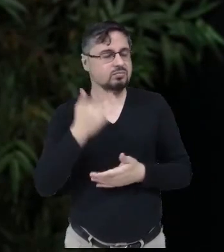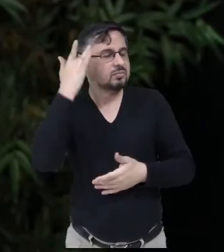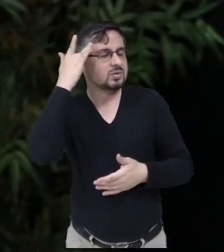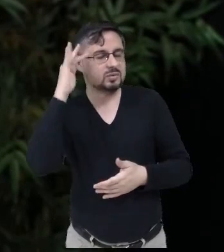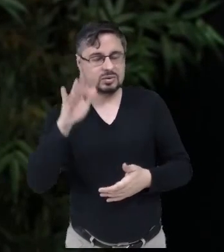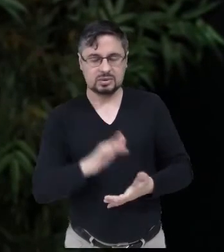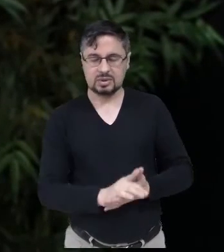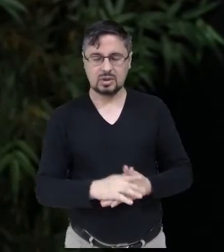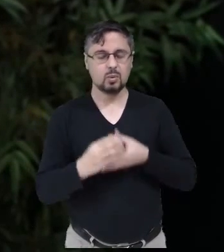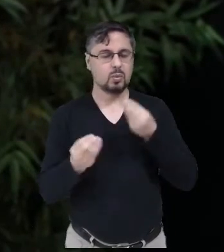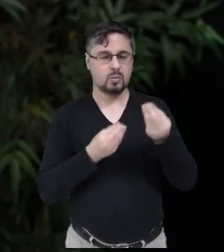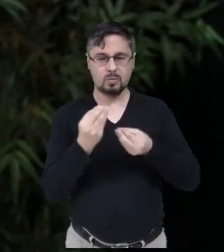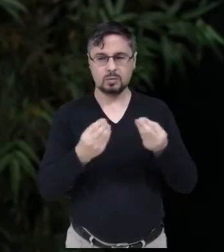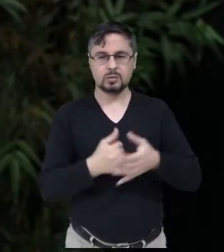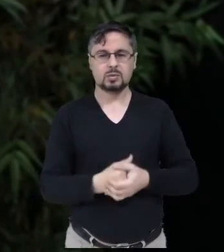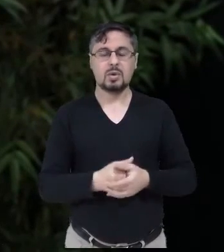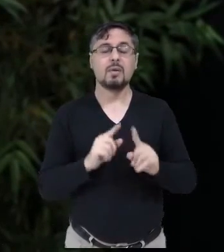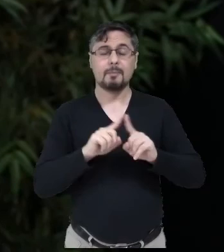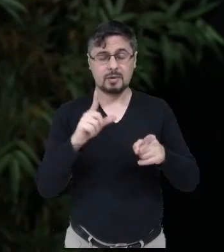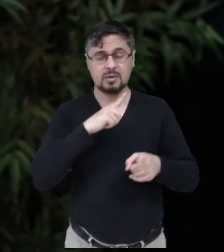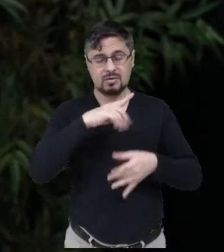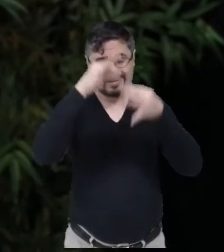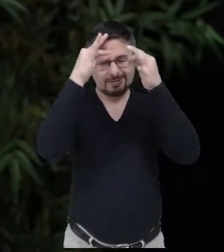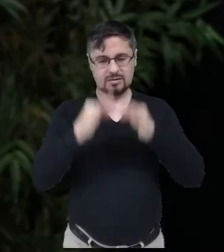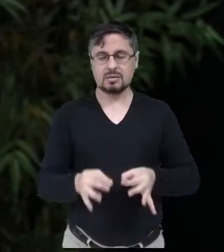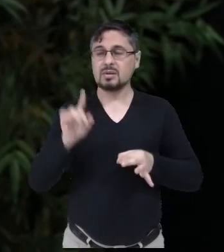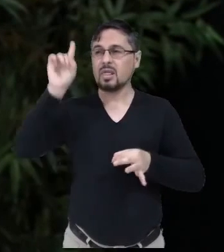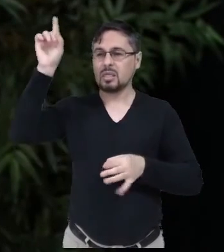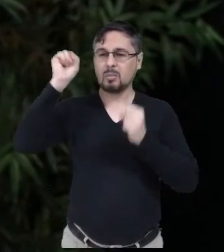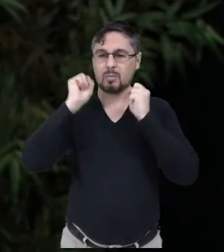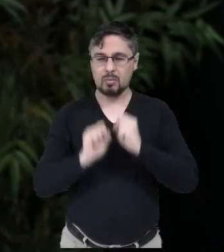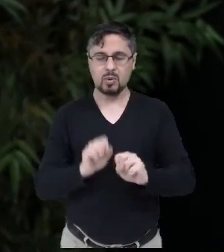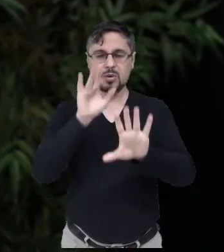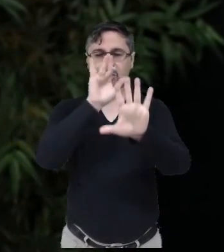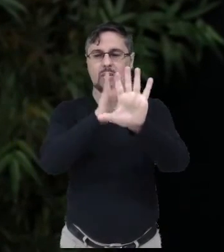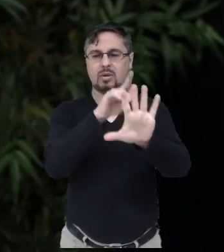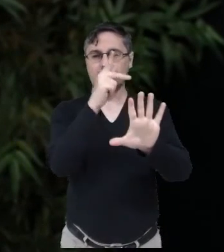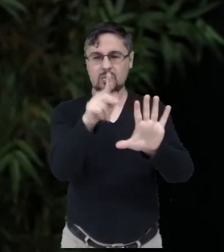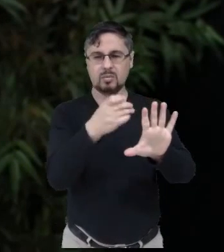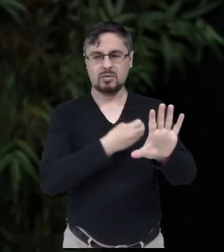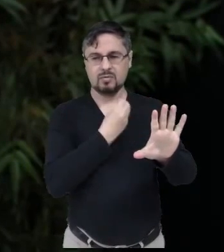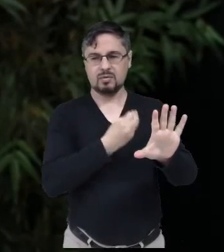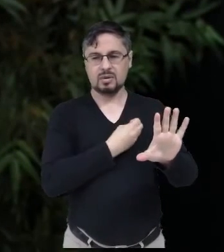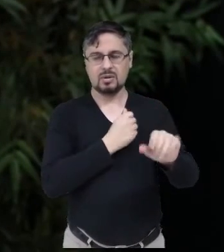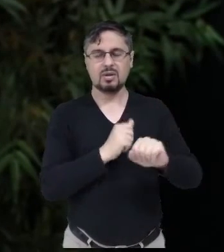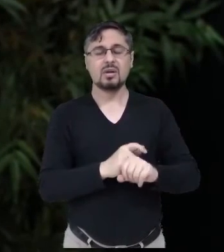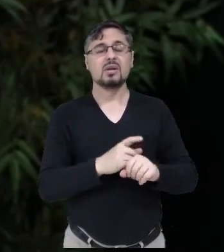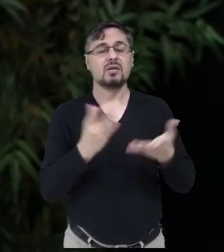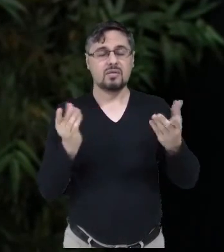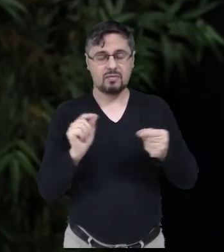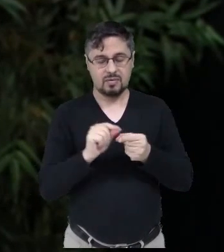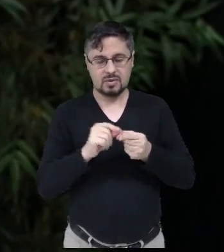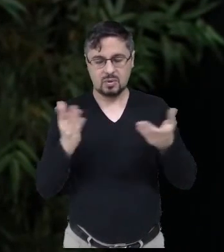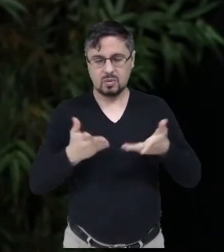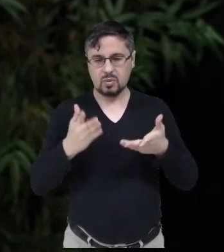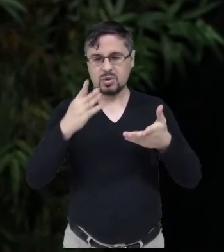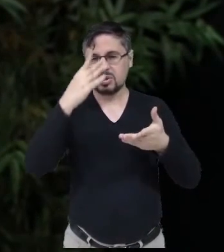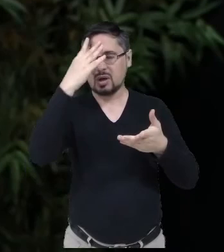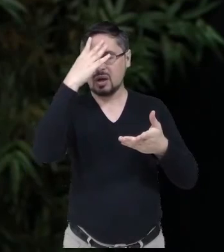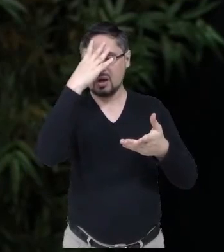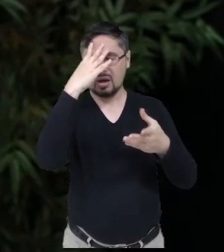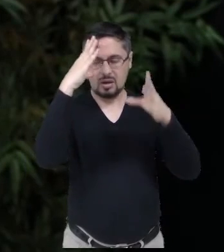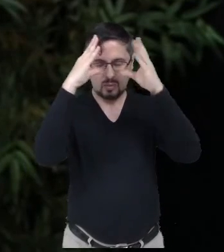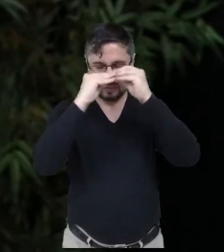sua vida, mas eu tenho convicção, Deus pode tocar em você e nessa noite fazer uma transformação